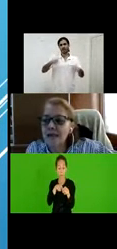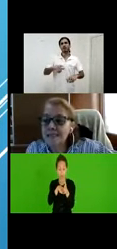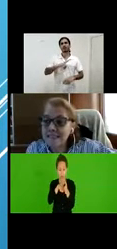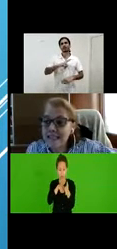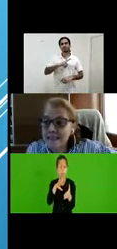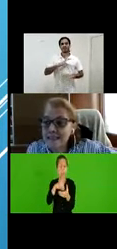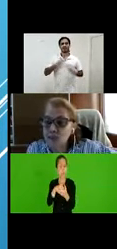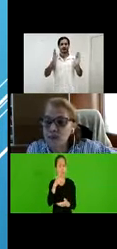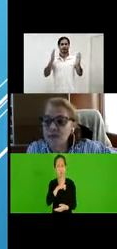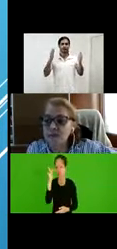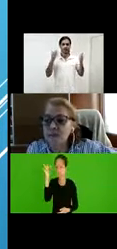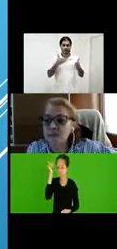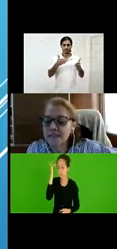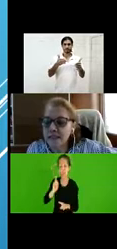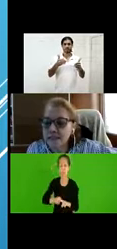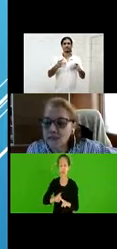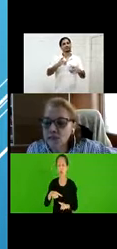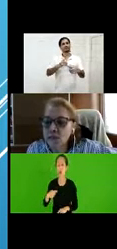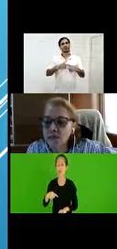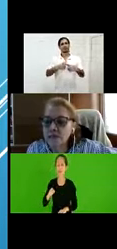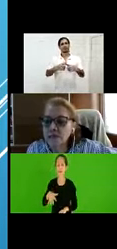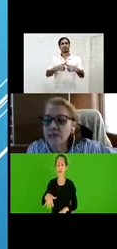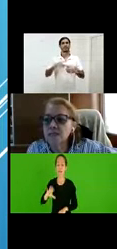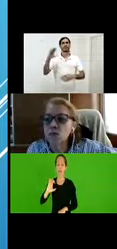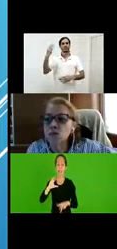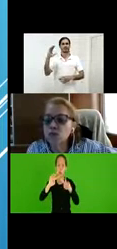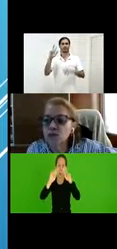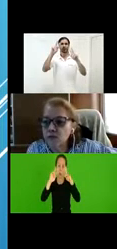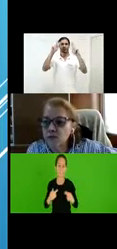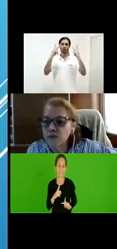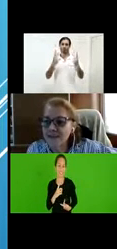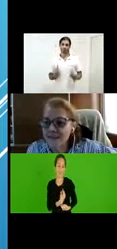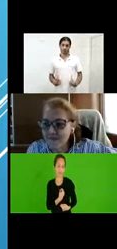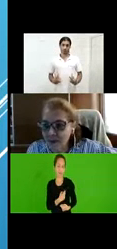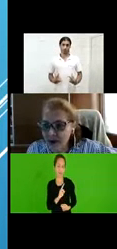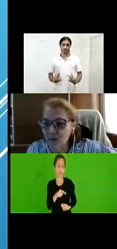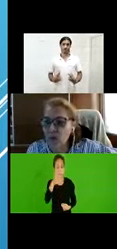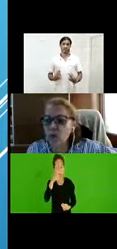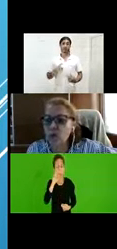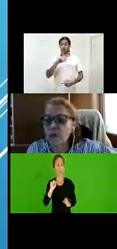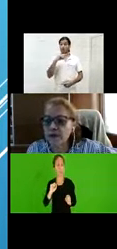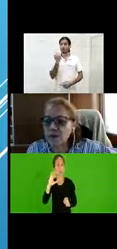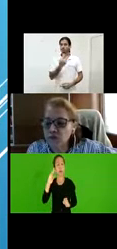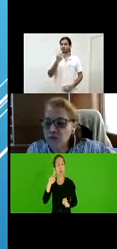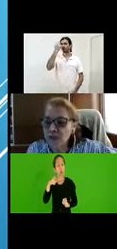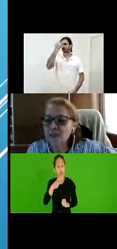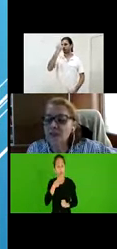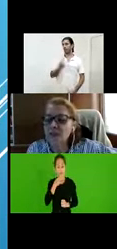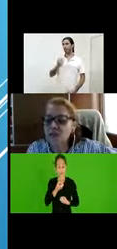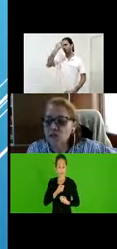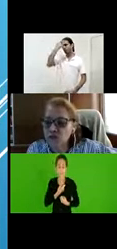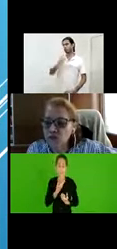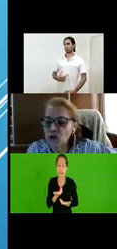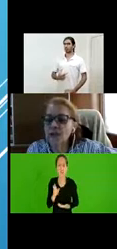as ciências humanas e nas ciências humanas são os sujeitos que falam por meio da sua vida,